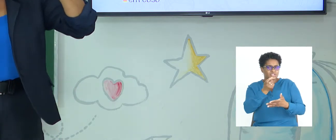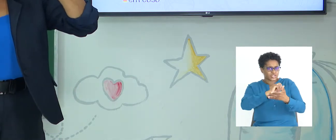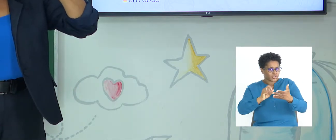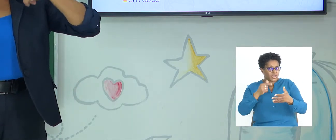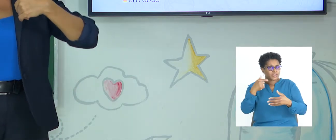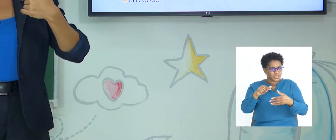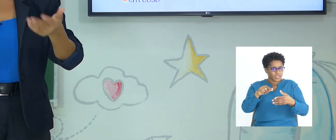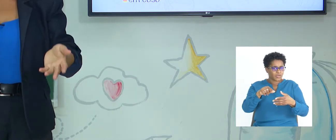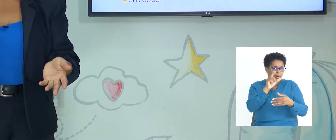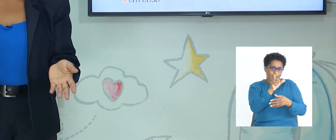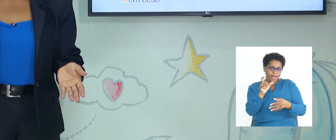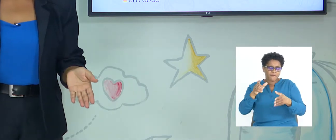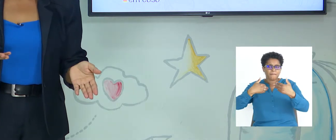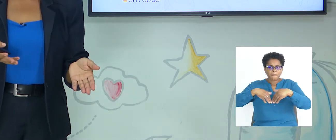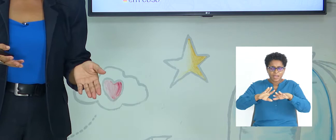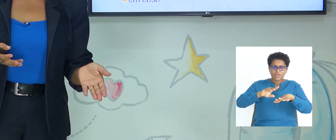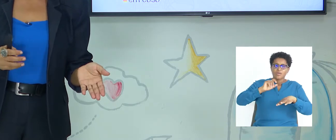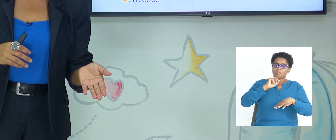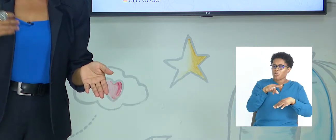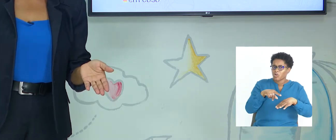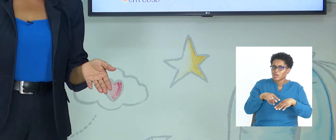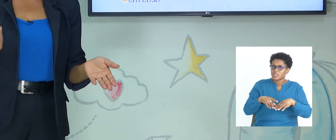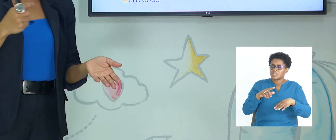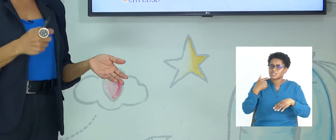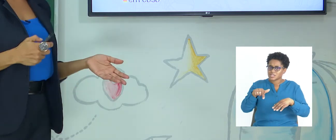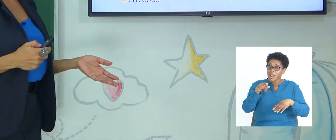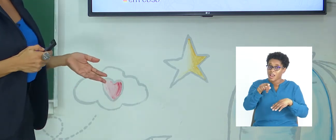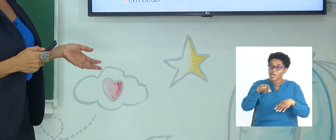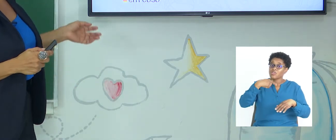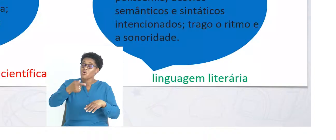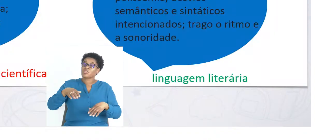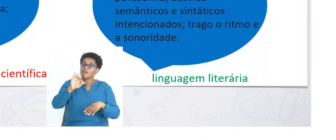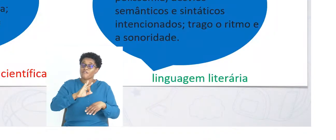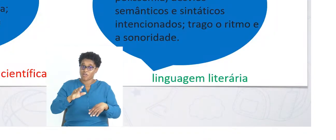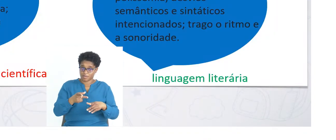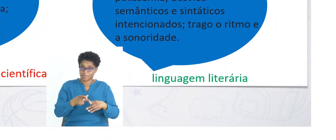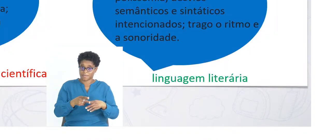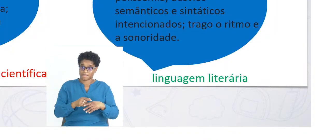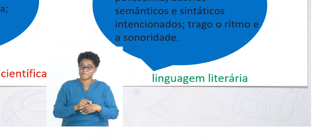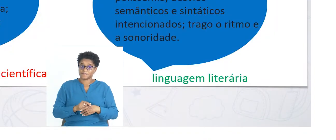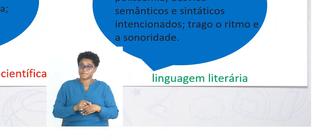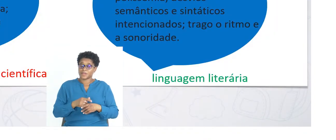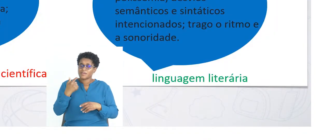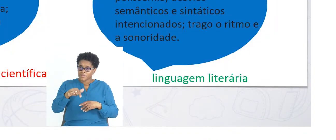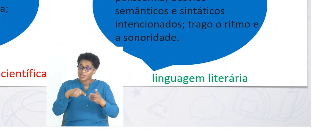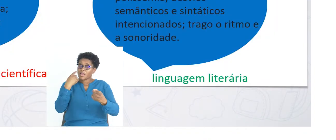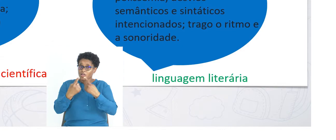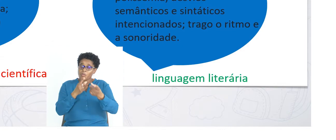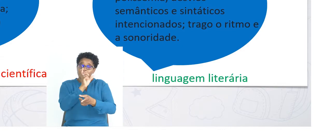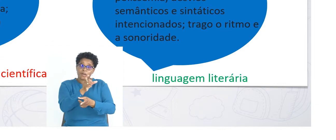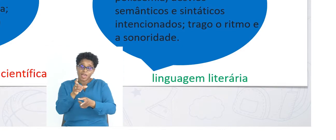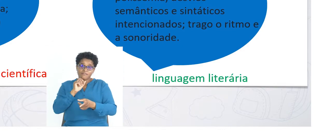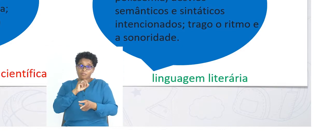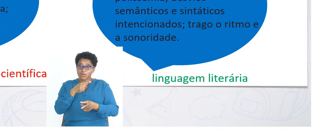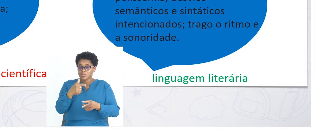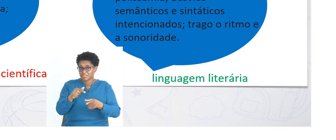escritora, têm um significado, mas pode estar lá de outra forma. Desvios semânticos, portanto,